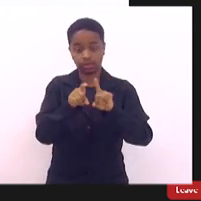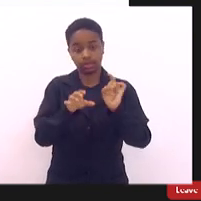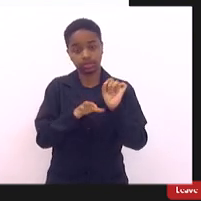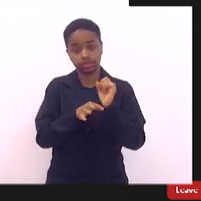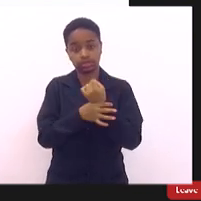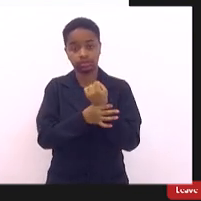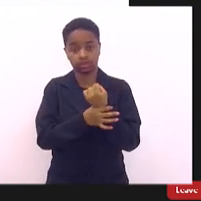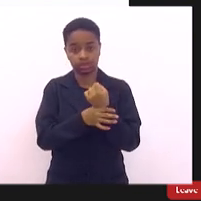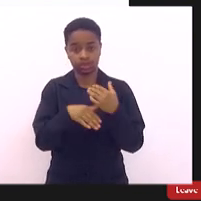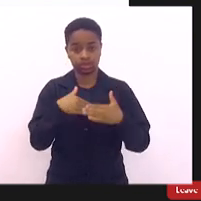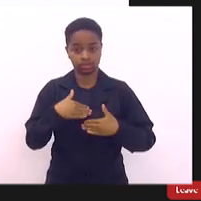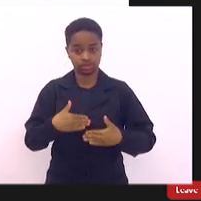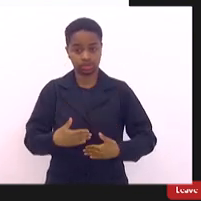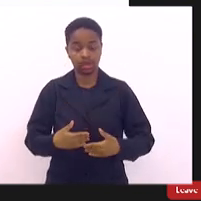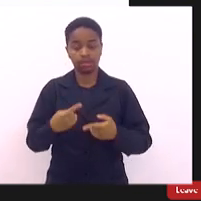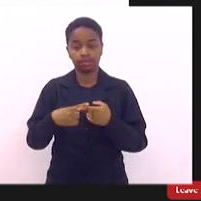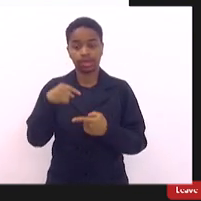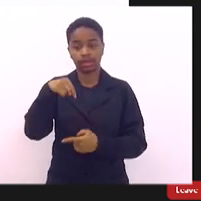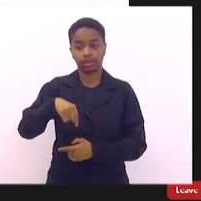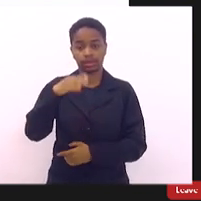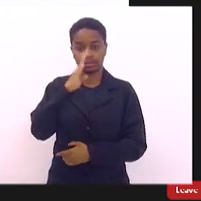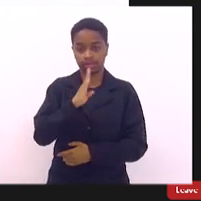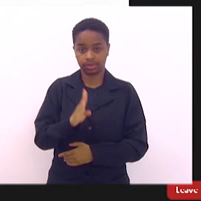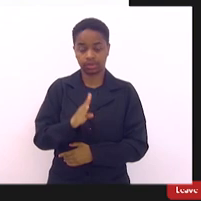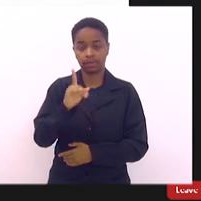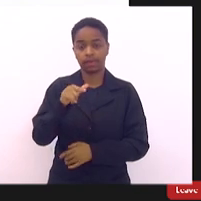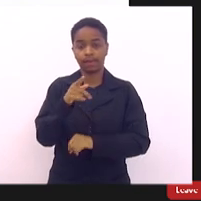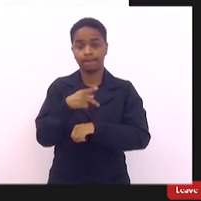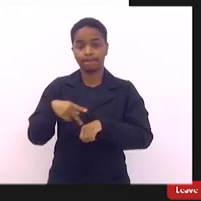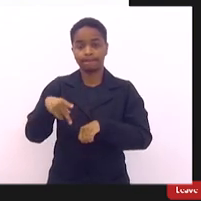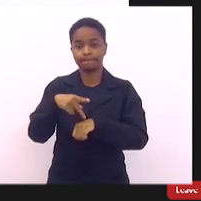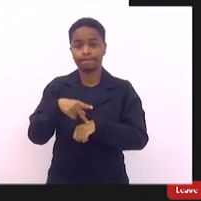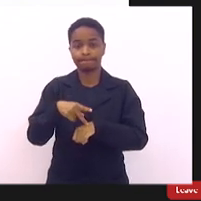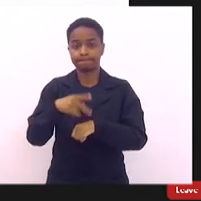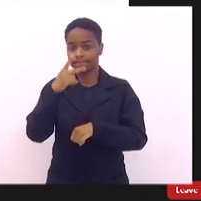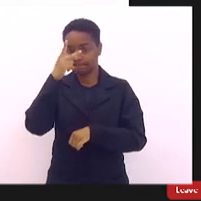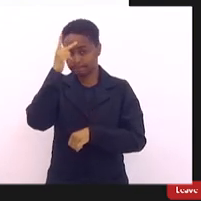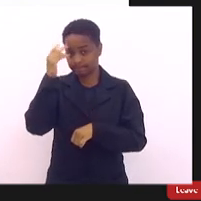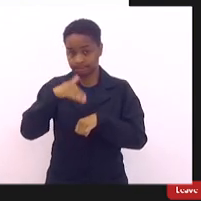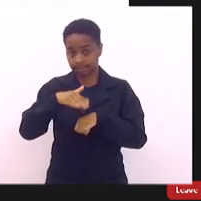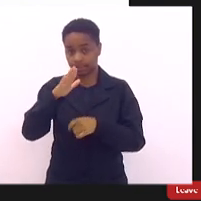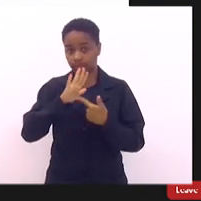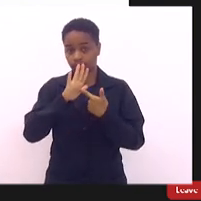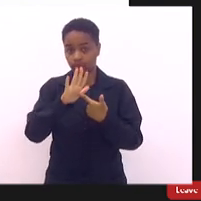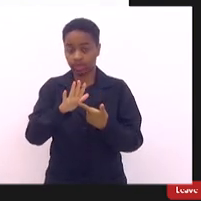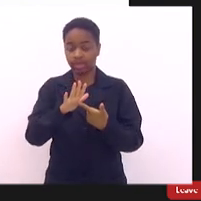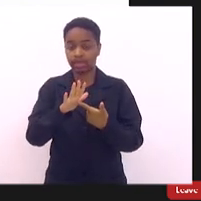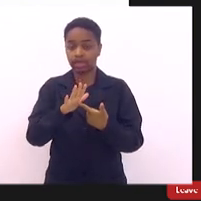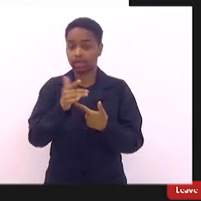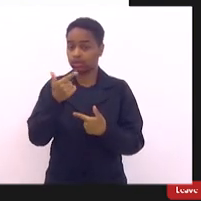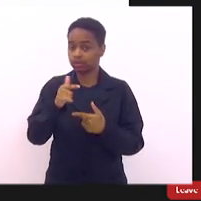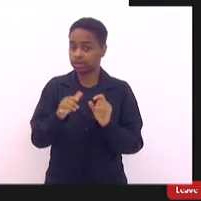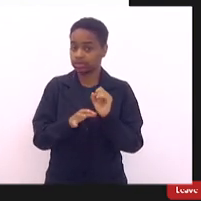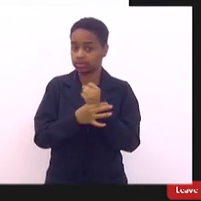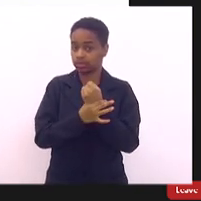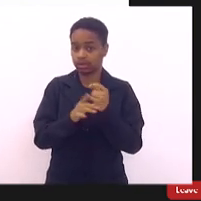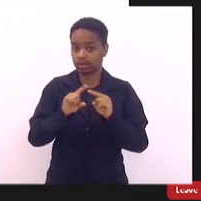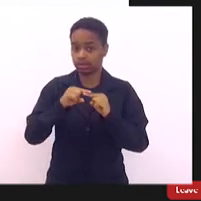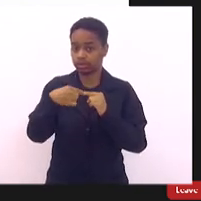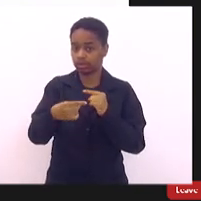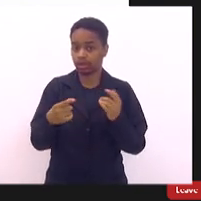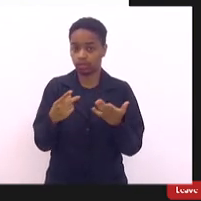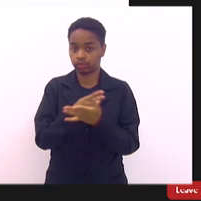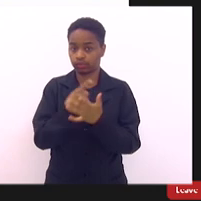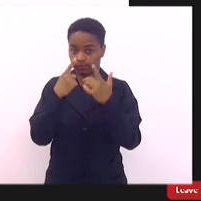né? O Brasil aqui é o país em que mais pessoas declaram que tiveram sua segurança física afetada depois de um episódio